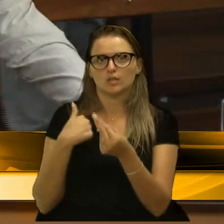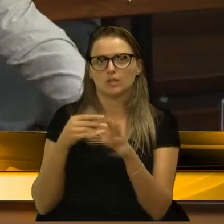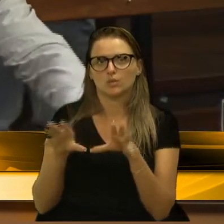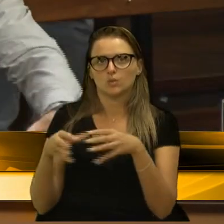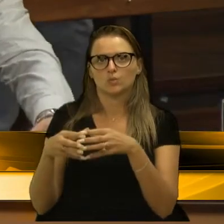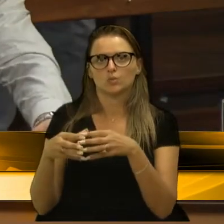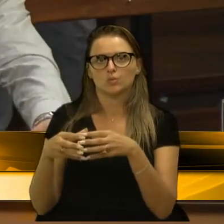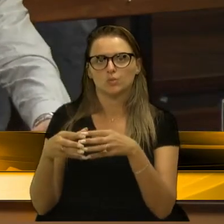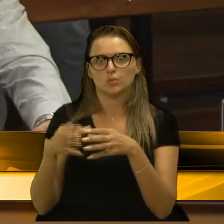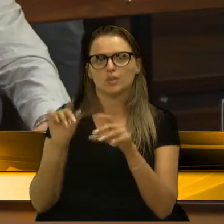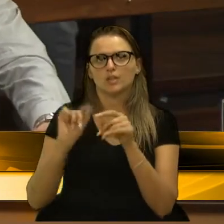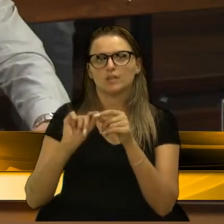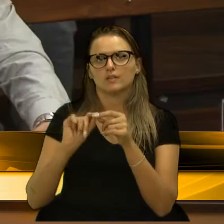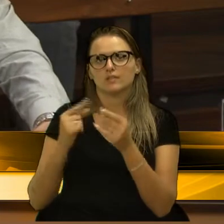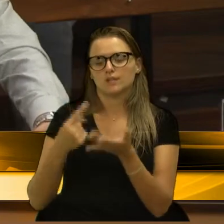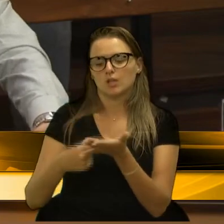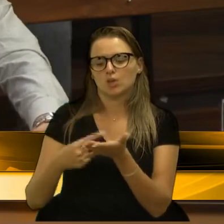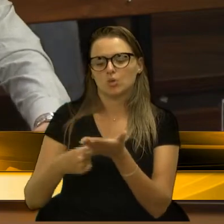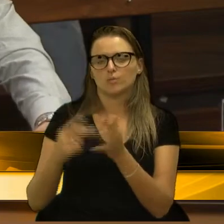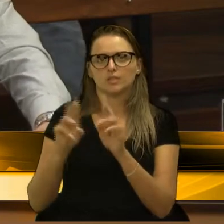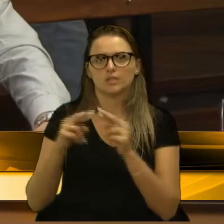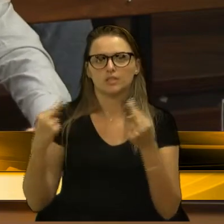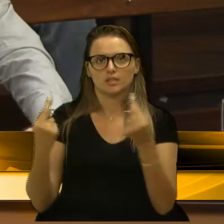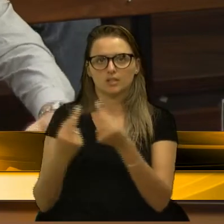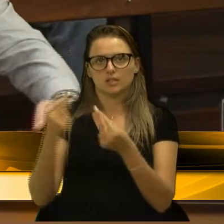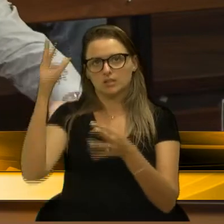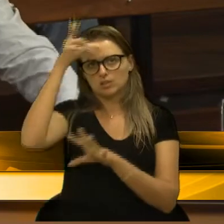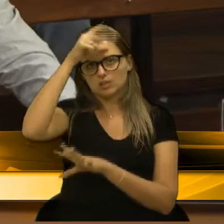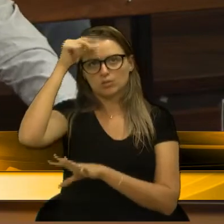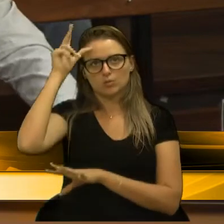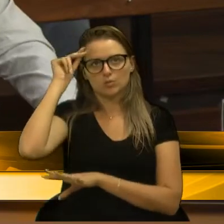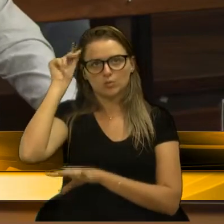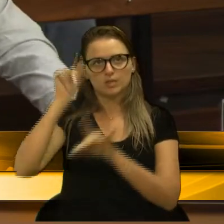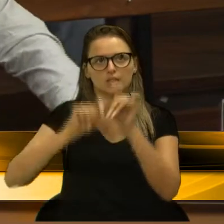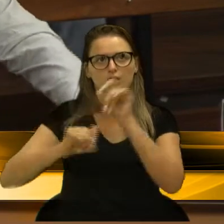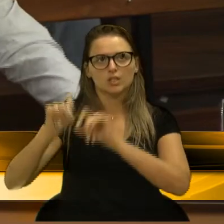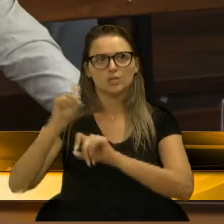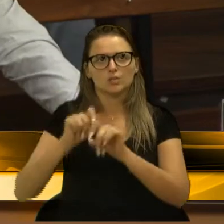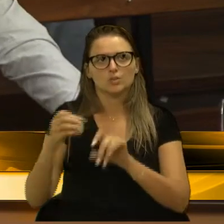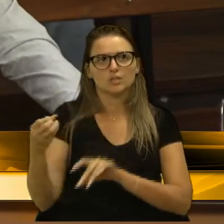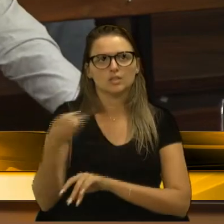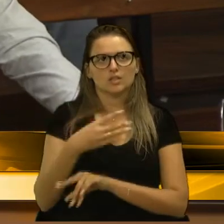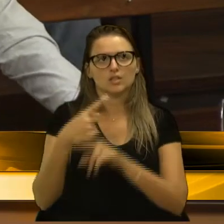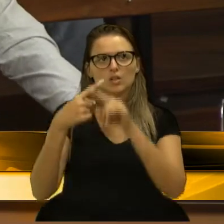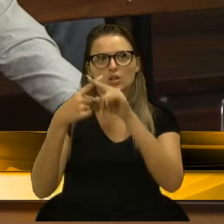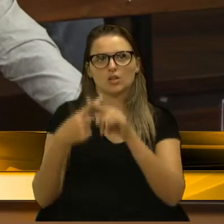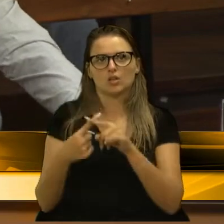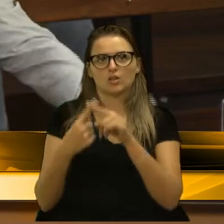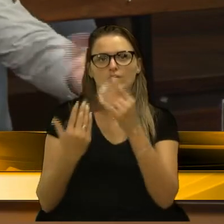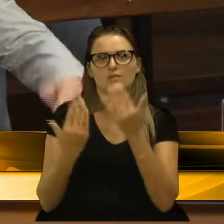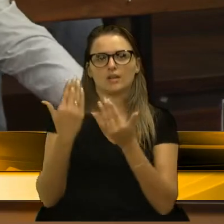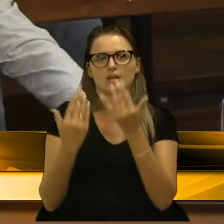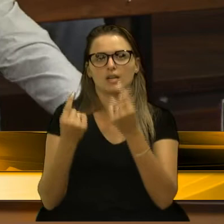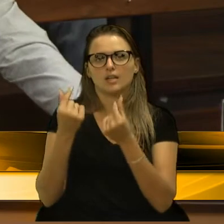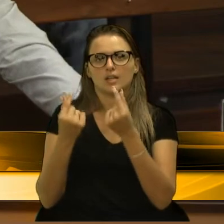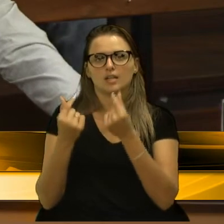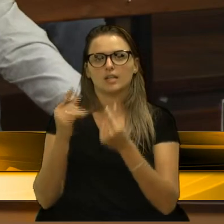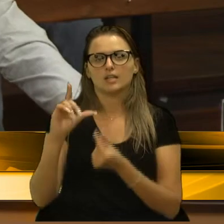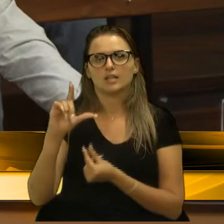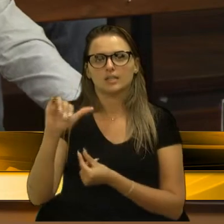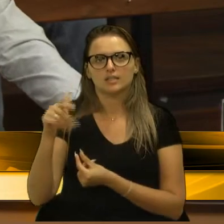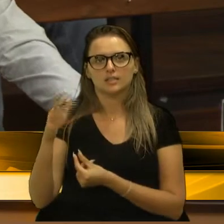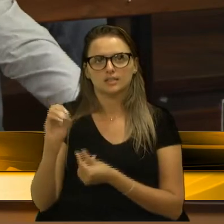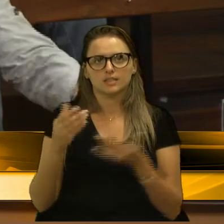gente vai marcar uma audiência pública sobre o transporte, sobre a nova licitação do transporte, e hoje à tarde,